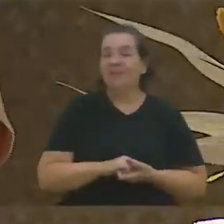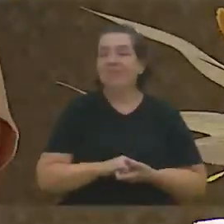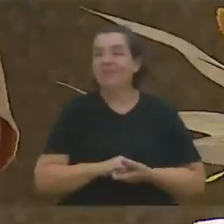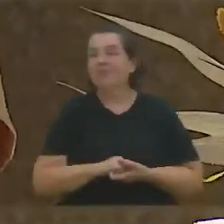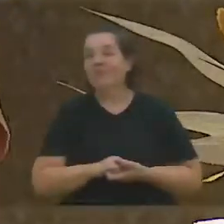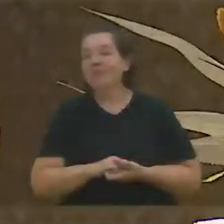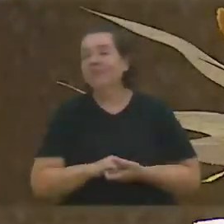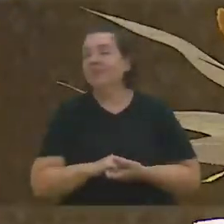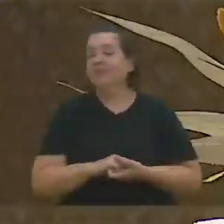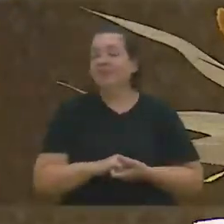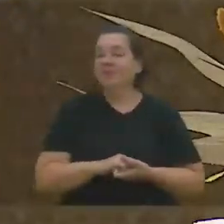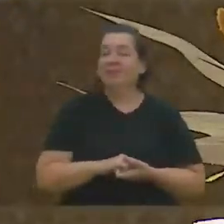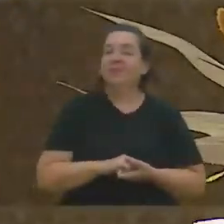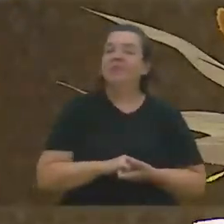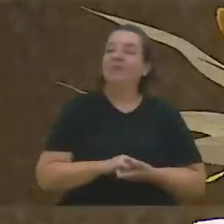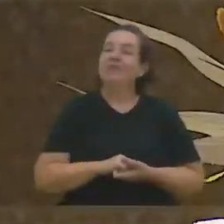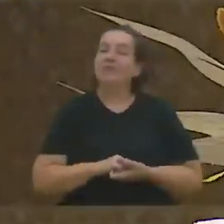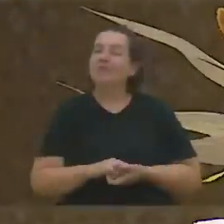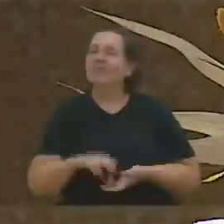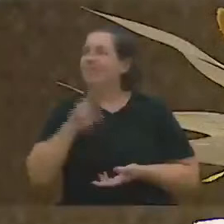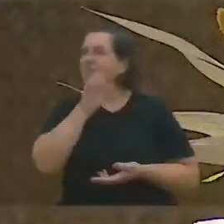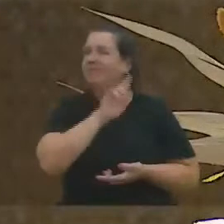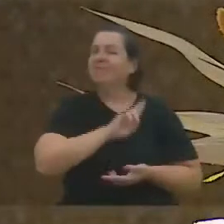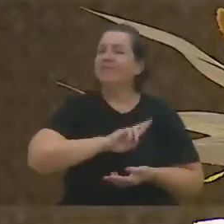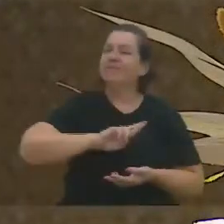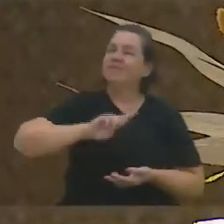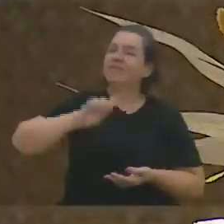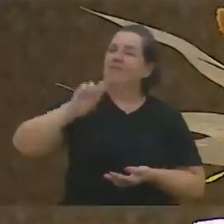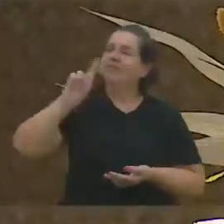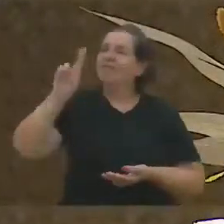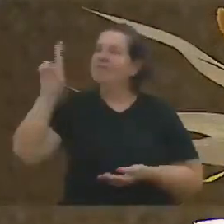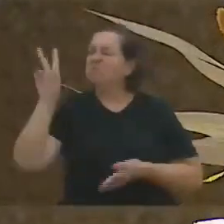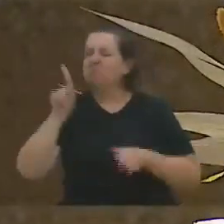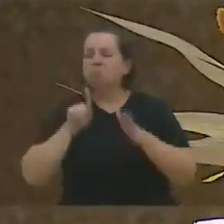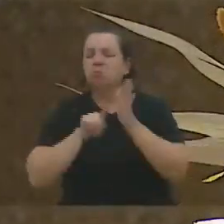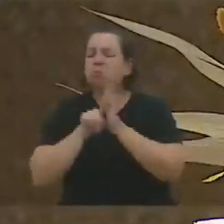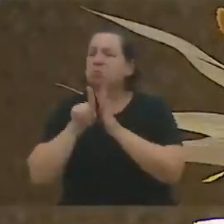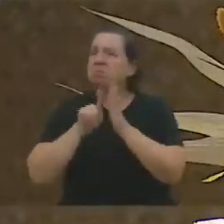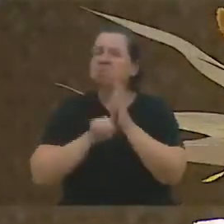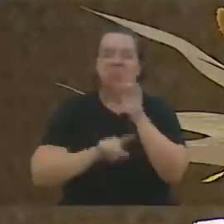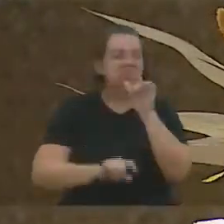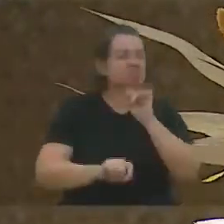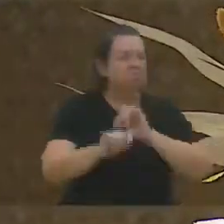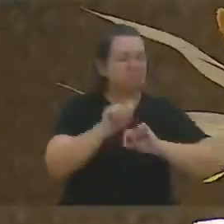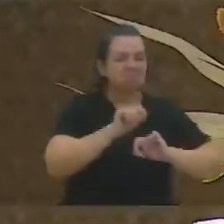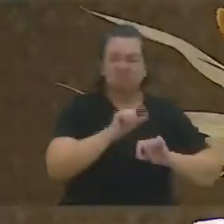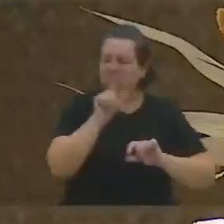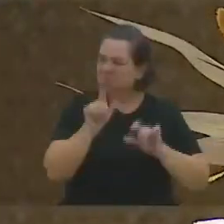Perguntamos, Senhor, que é o homem